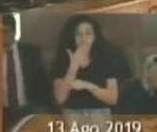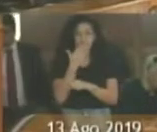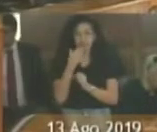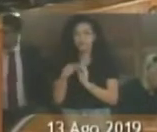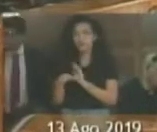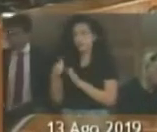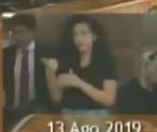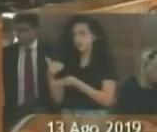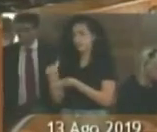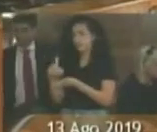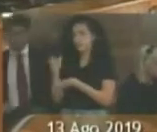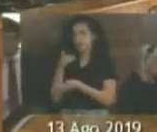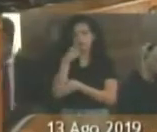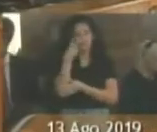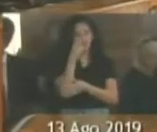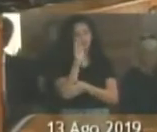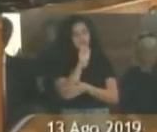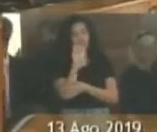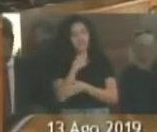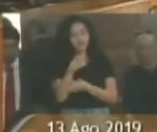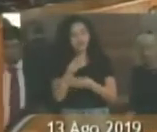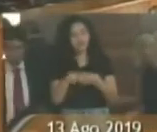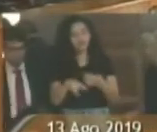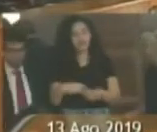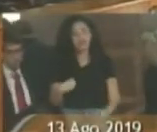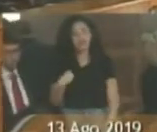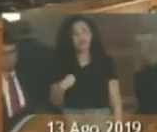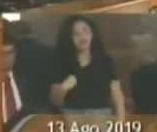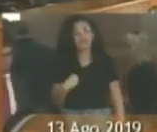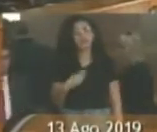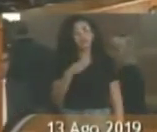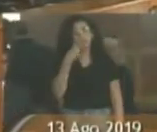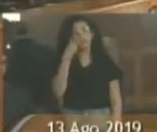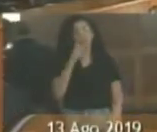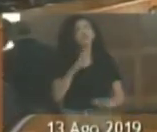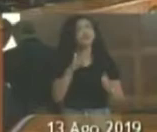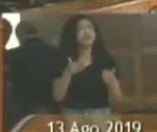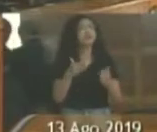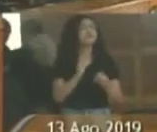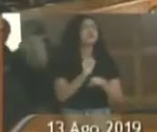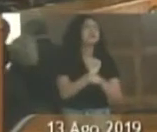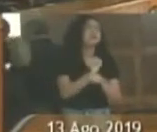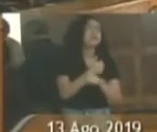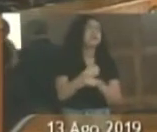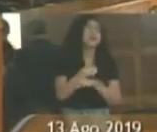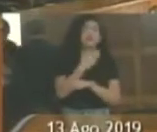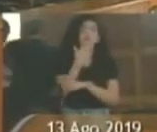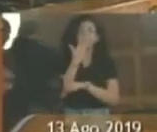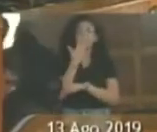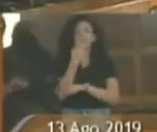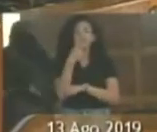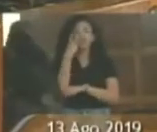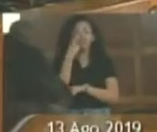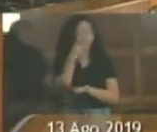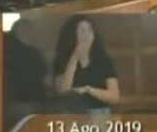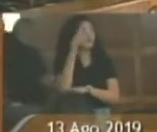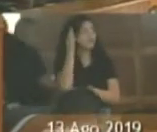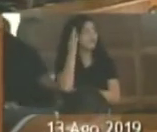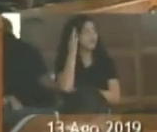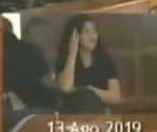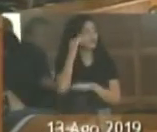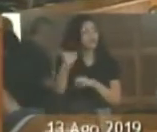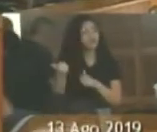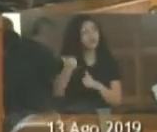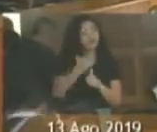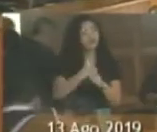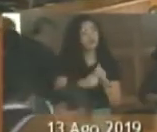primeiro secretário, vereador Zé Augusto, que proceda. Um momento, peraí, eu solicito ao vereador Flavinho que